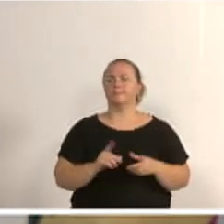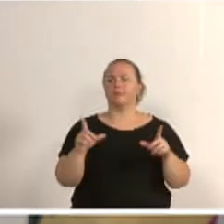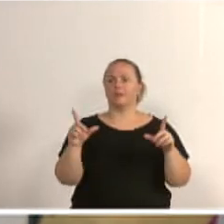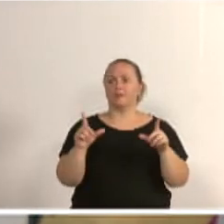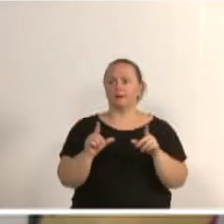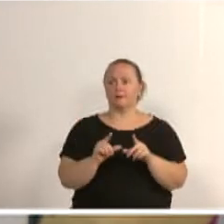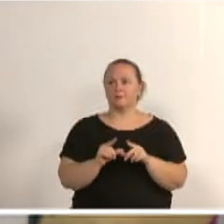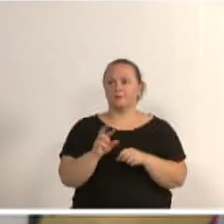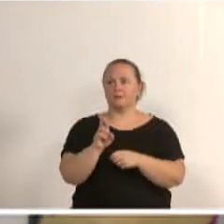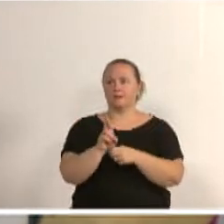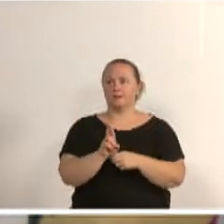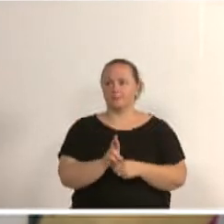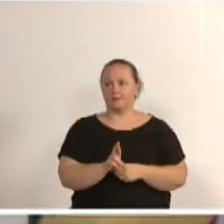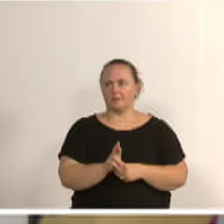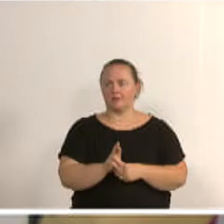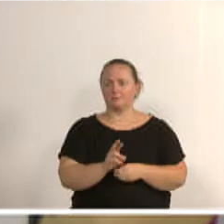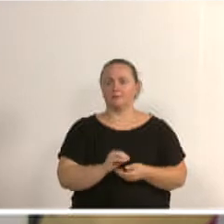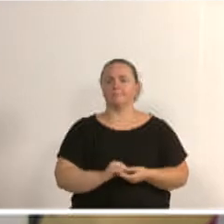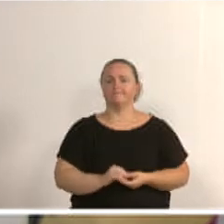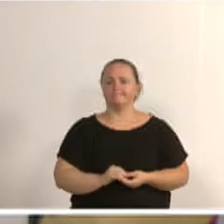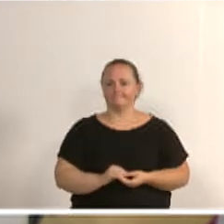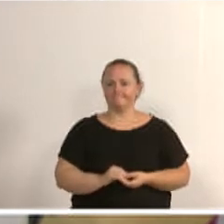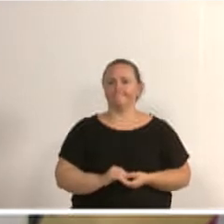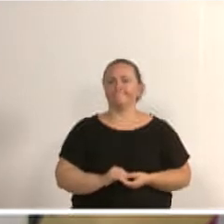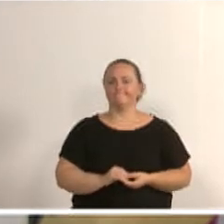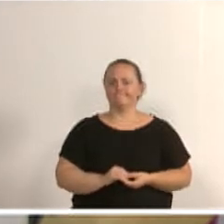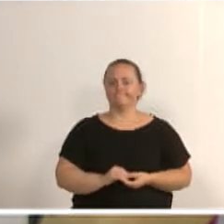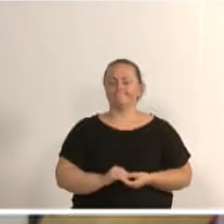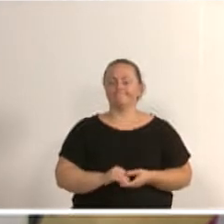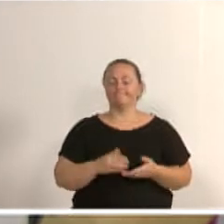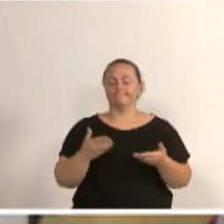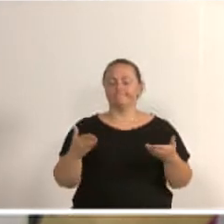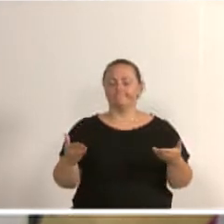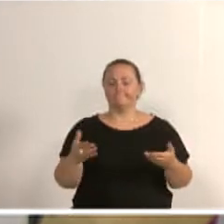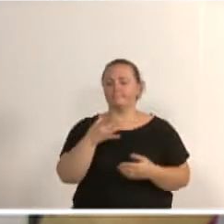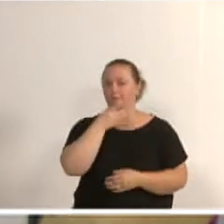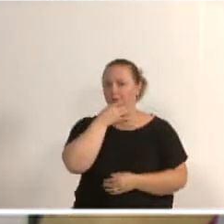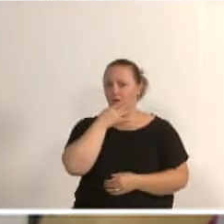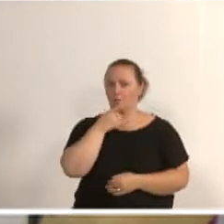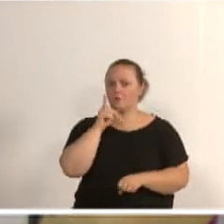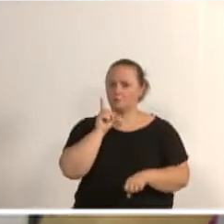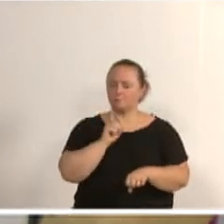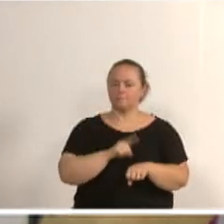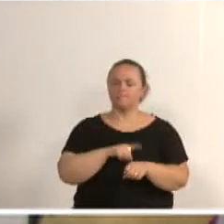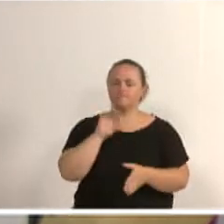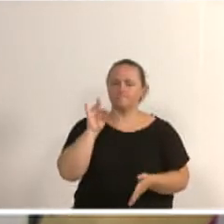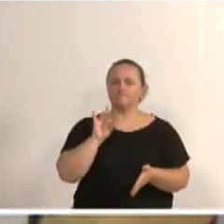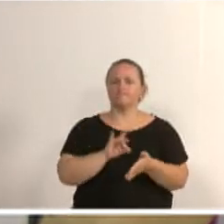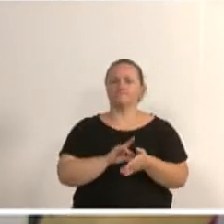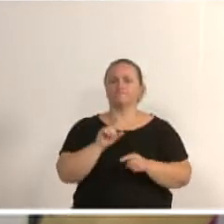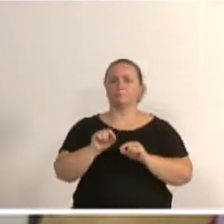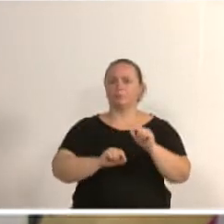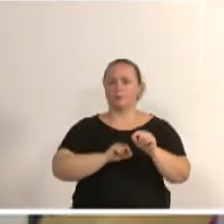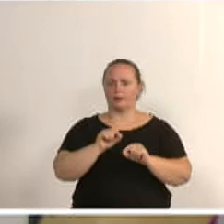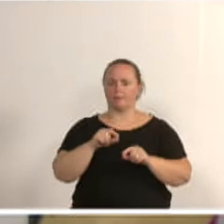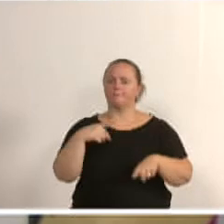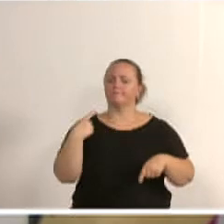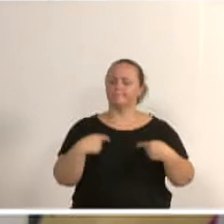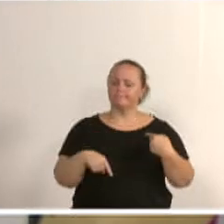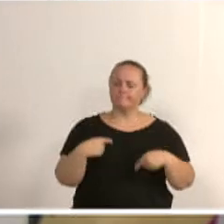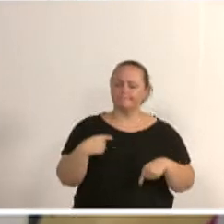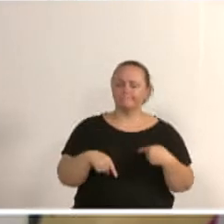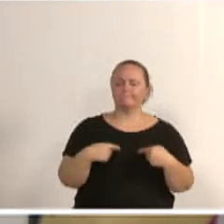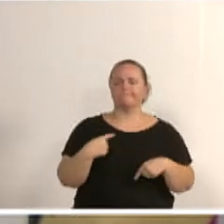né? Menos horários. Tá? Então, eu acho que está na hora, realmente, né, desse debate sobre